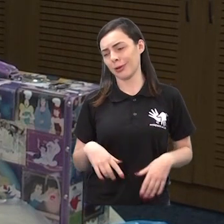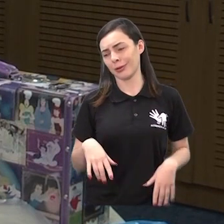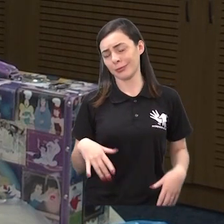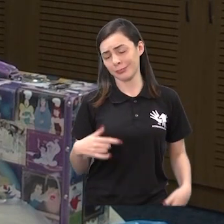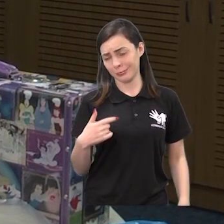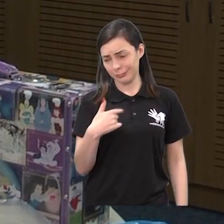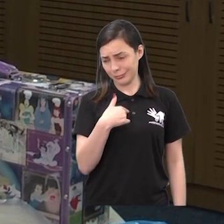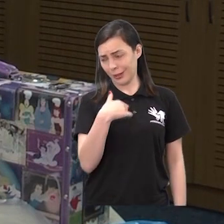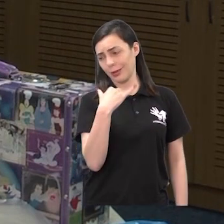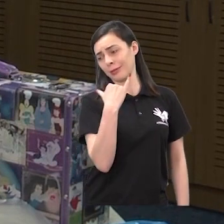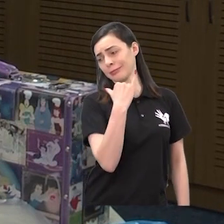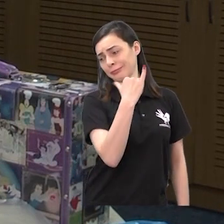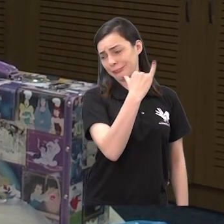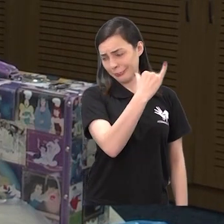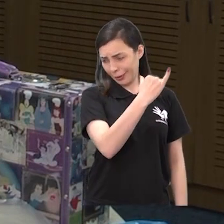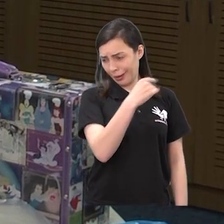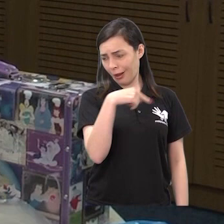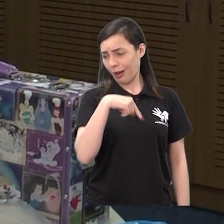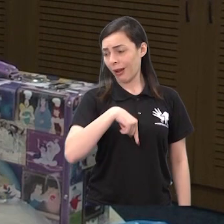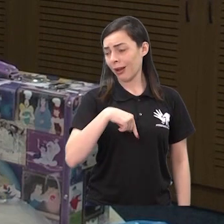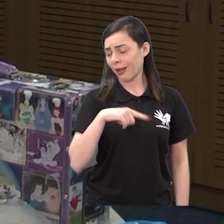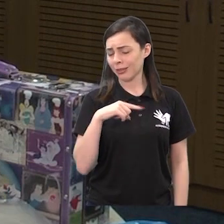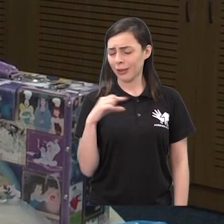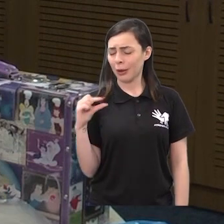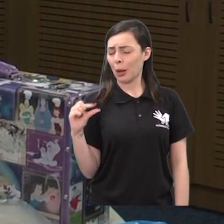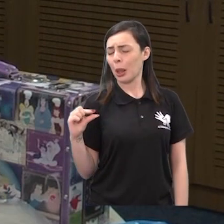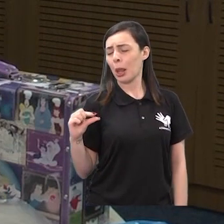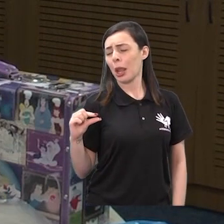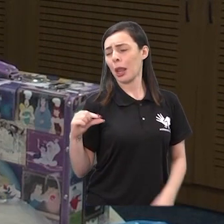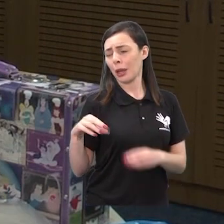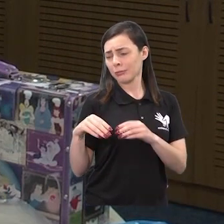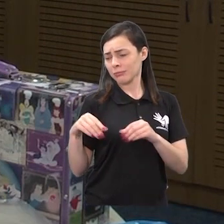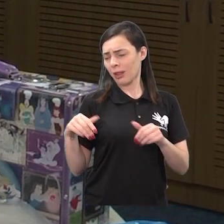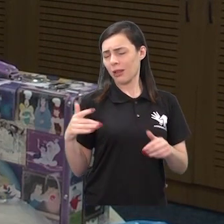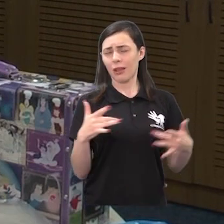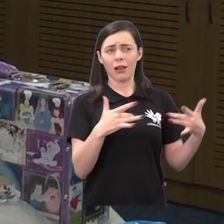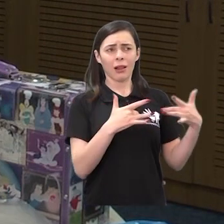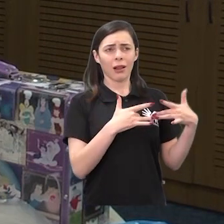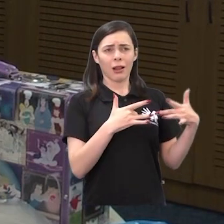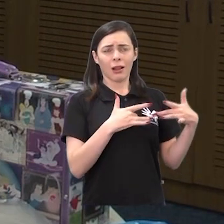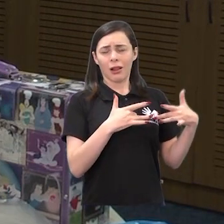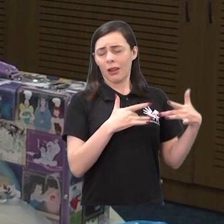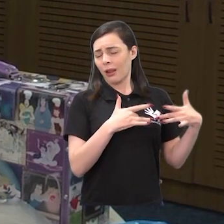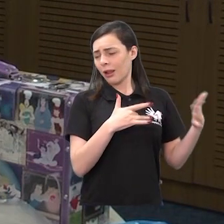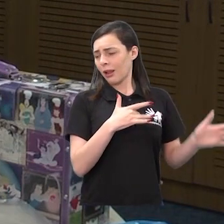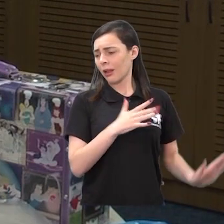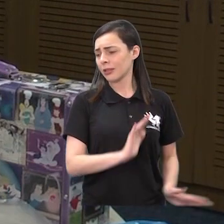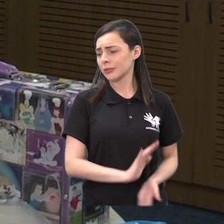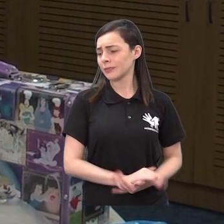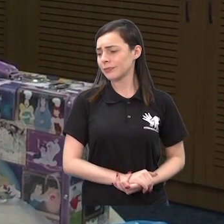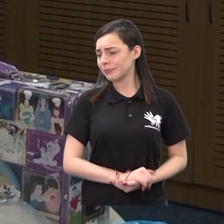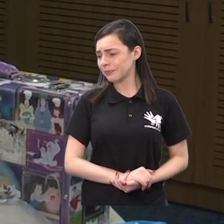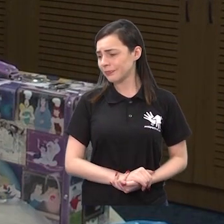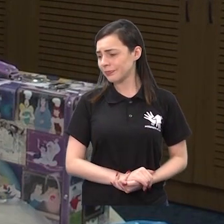Ora, Ari Areia, eu disse que aqui embaixo existe um grão de areia apaixonado por